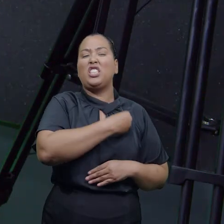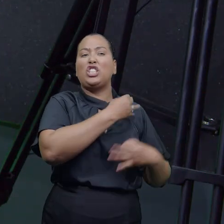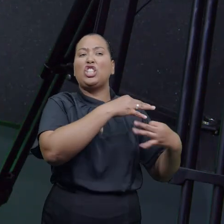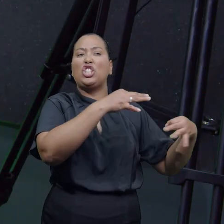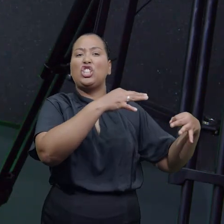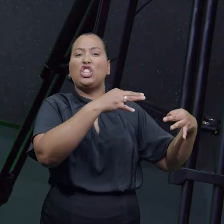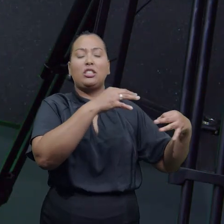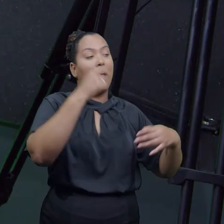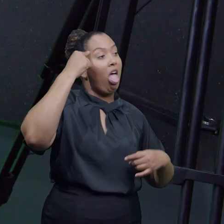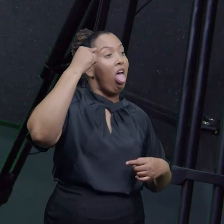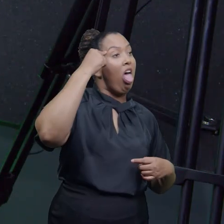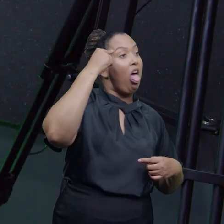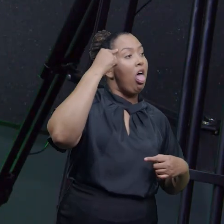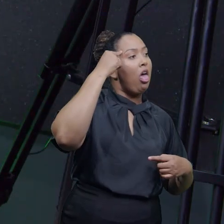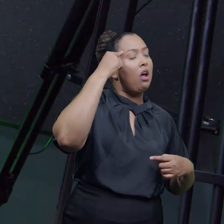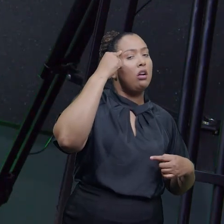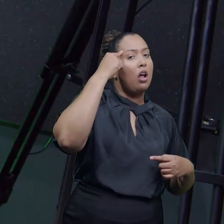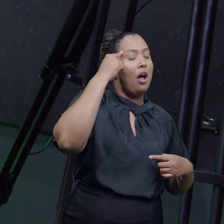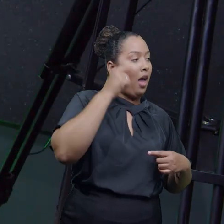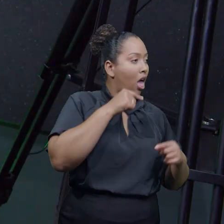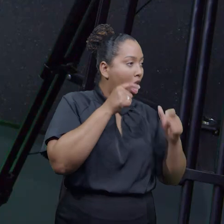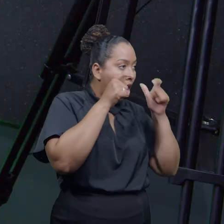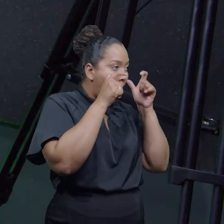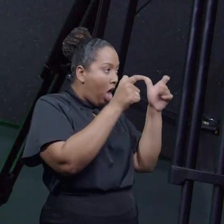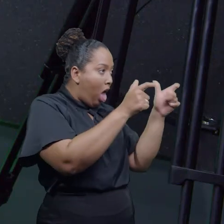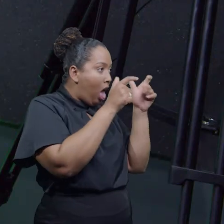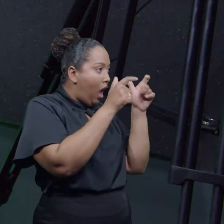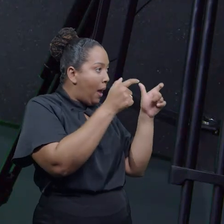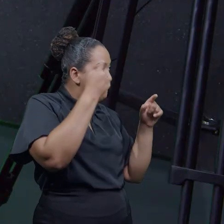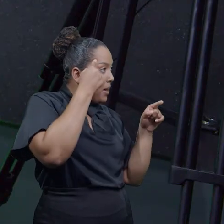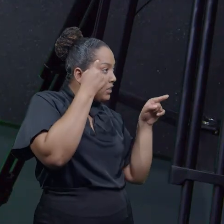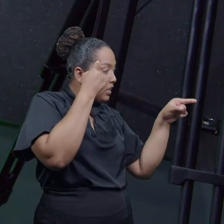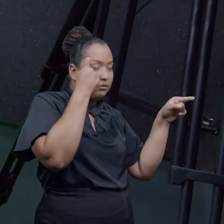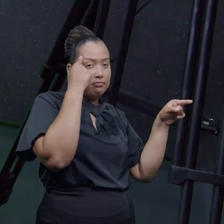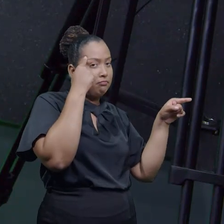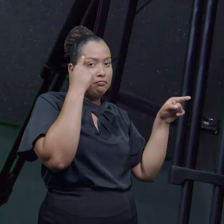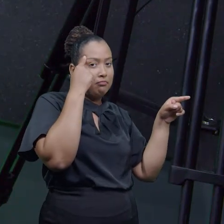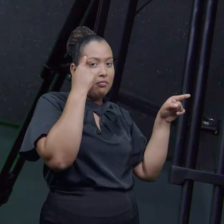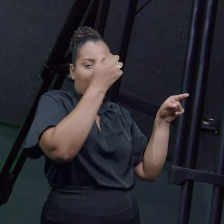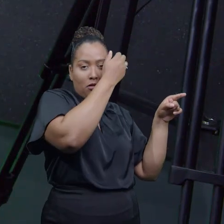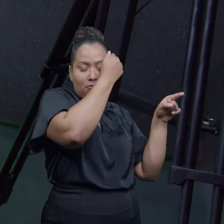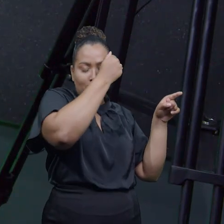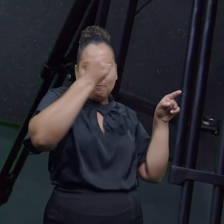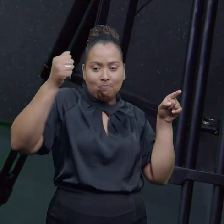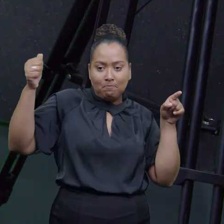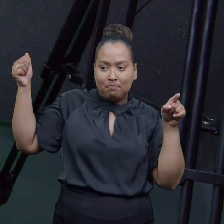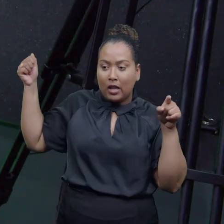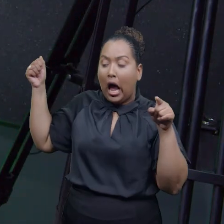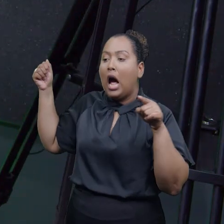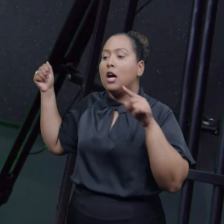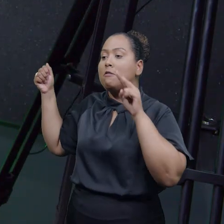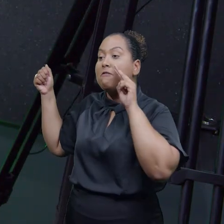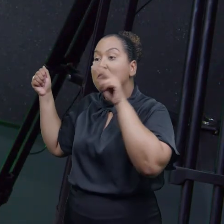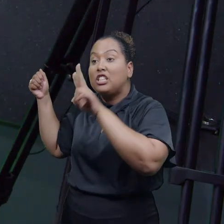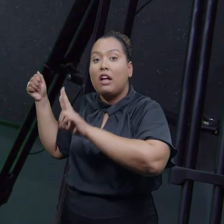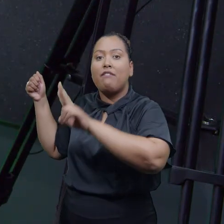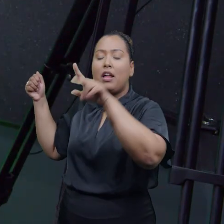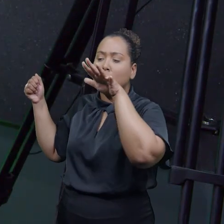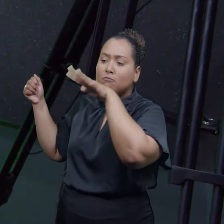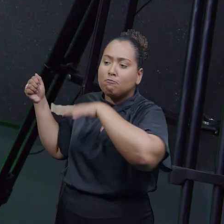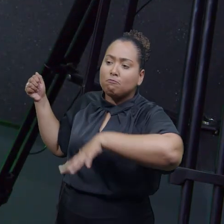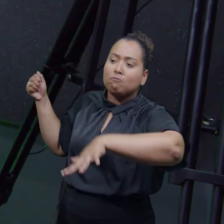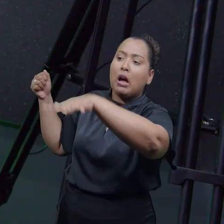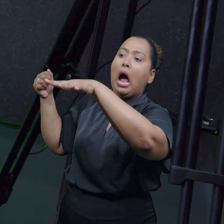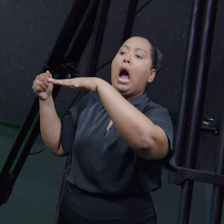entre aspas, deram certo. Então, a gente precisa ter um olhar diferente para essa população, para que a gente entenda o fenômeno e